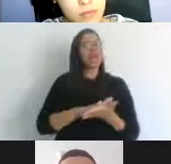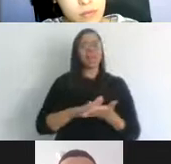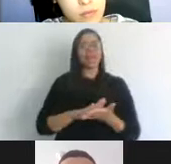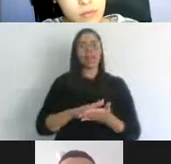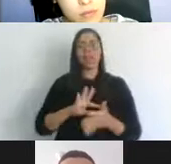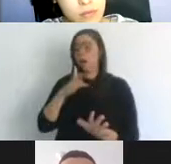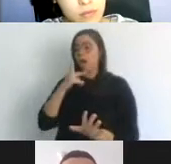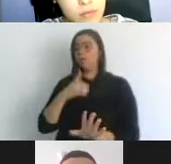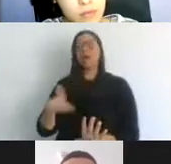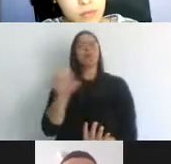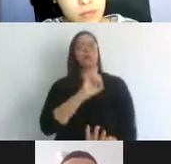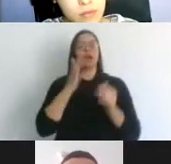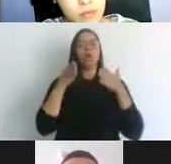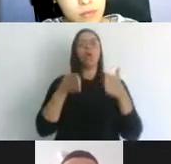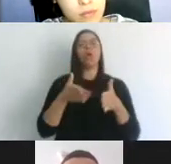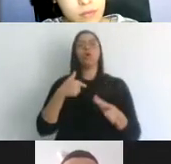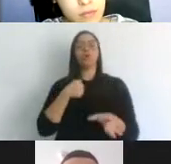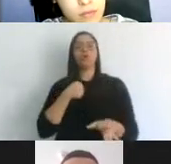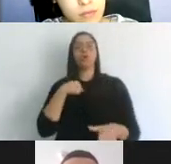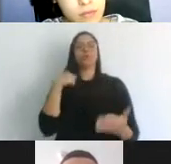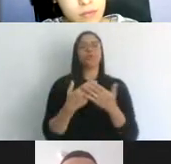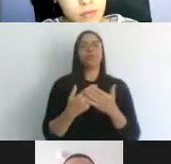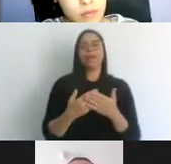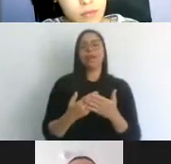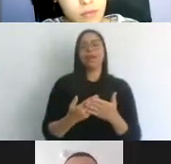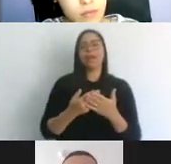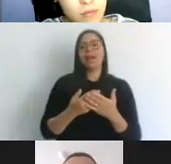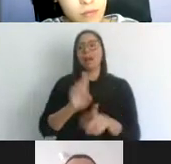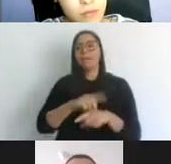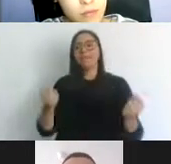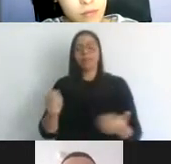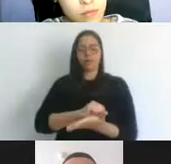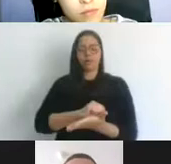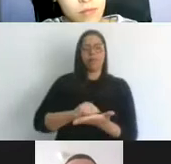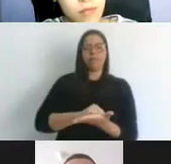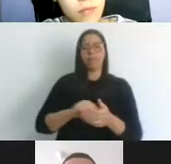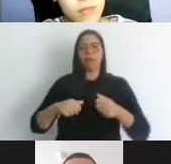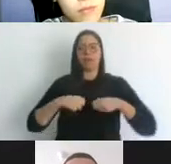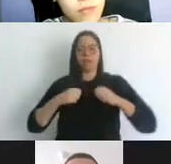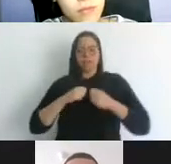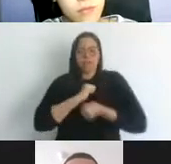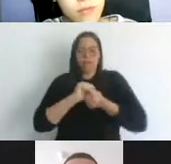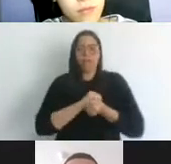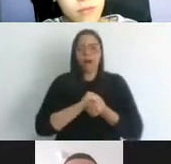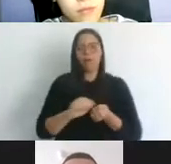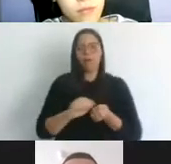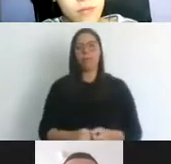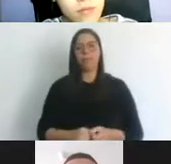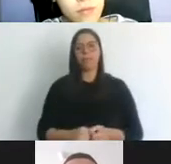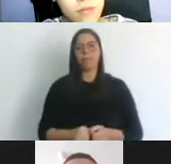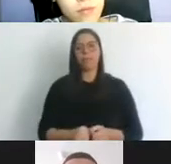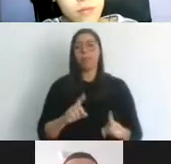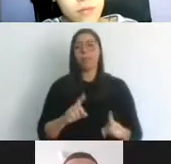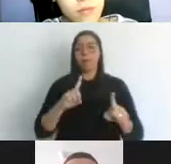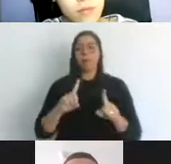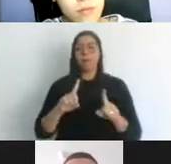não hoje eu vou estudar mas depois de lavar o prato lavar roupa lavar isso lavakilo lavakilo o outro tá lá aqui nada Ah e não